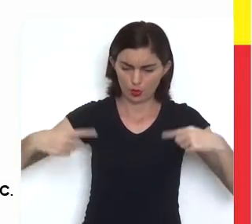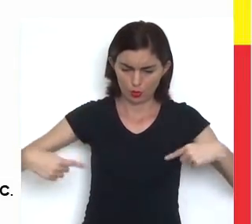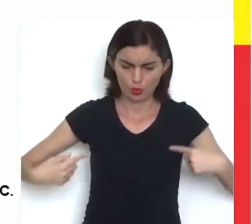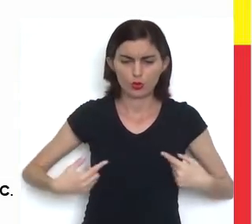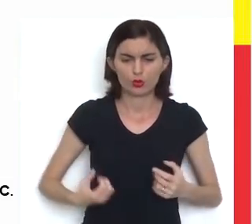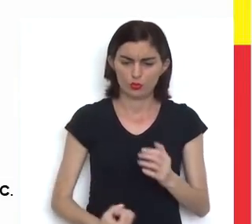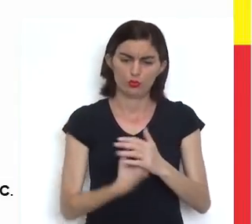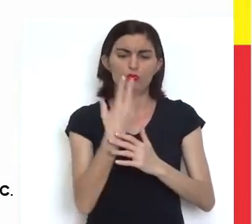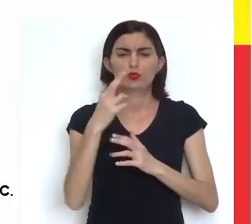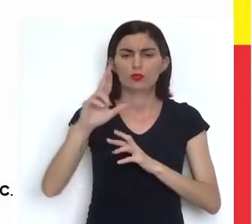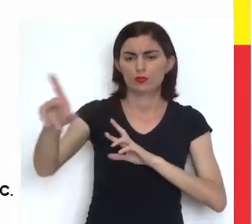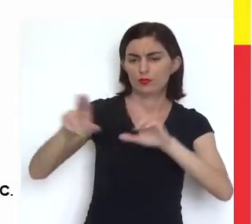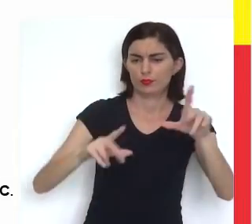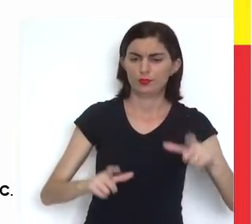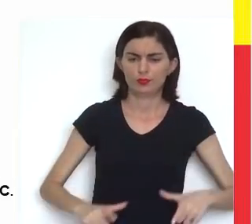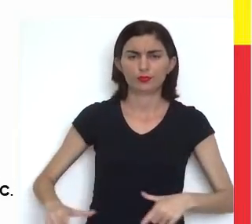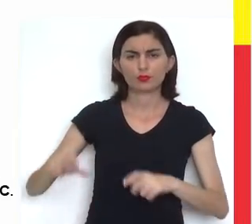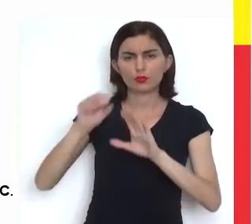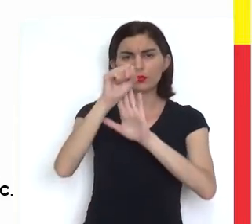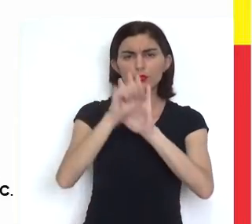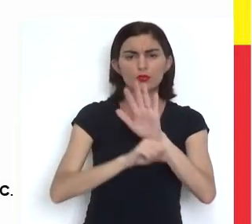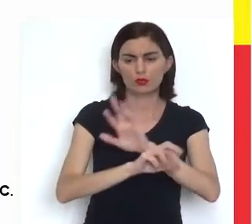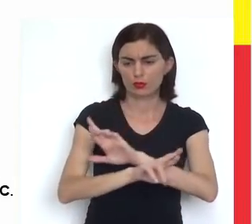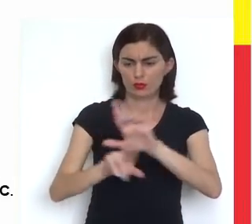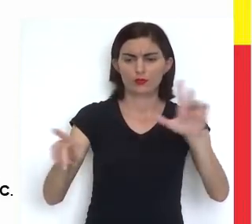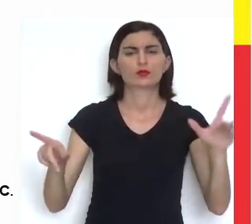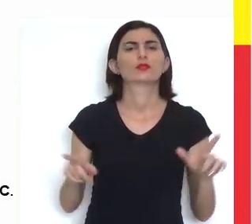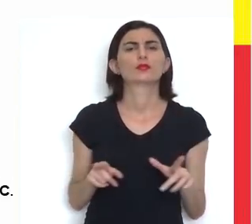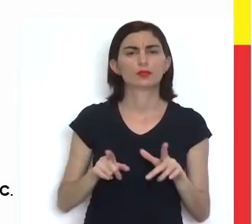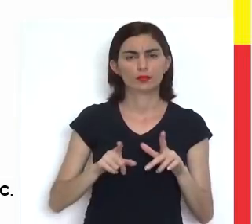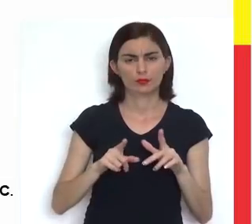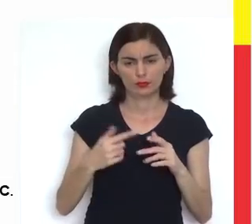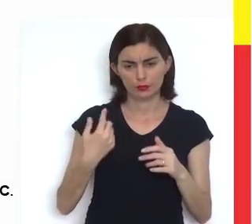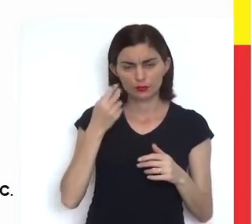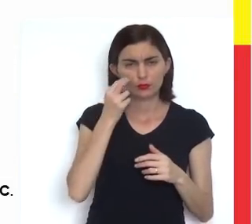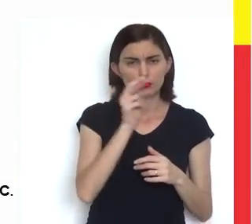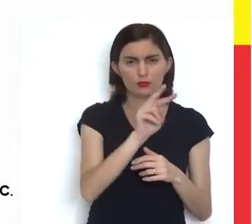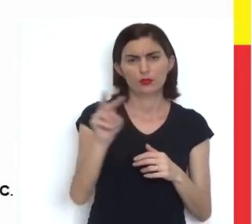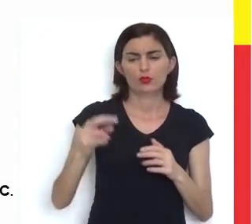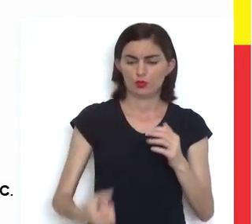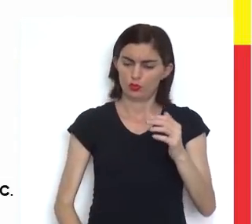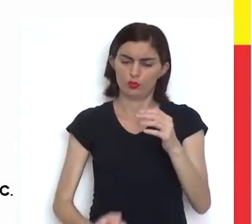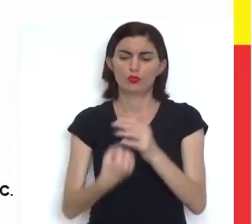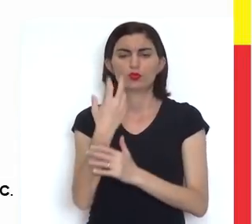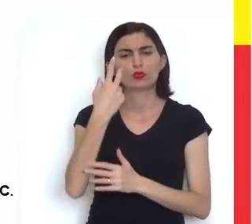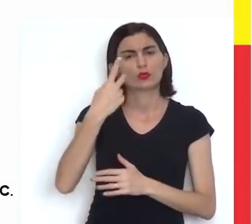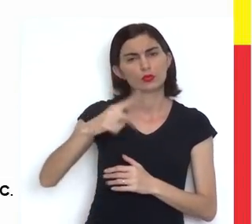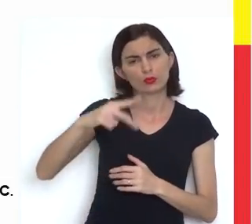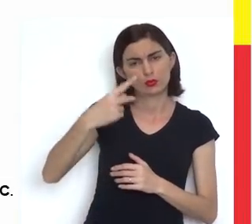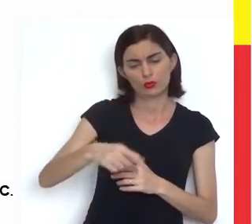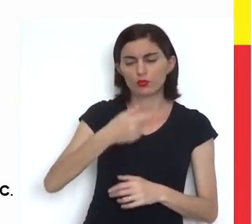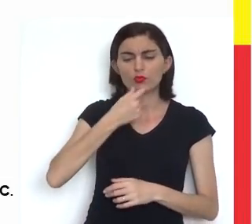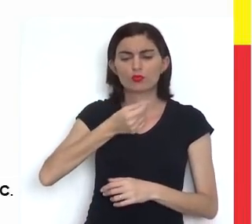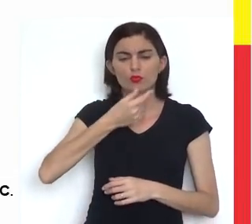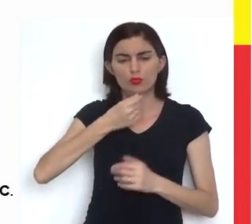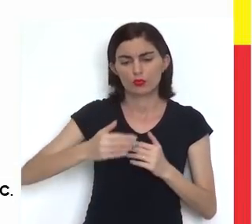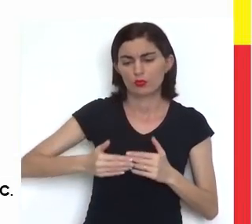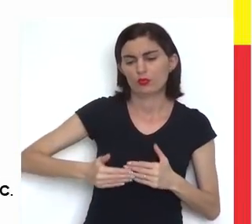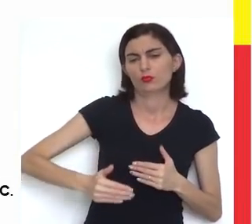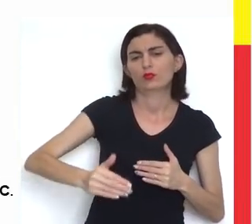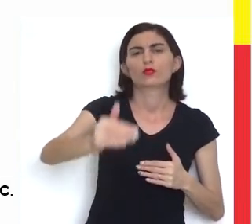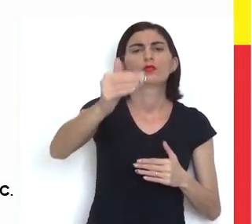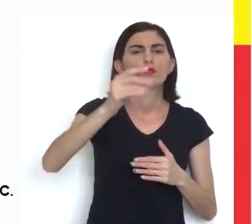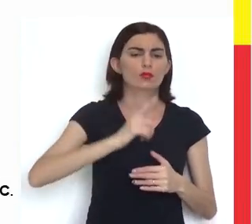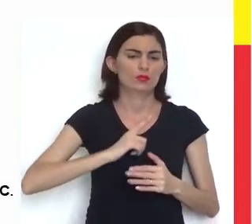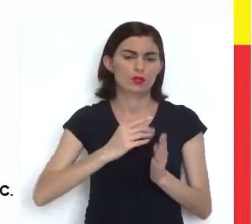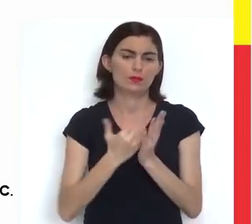em vários locais diferentes, em vários séculos diferentes, tá? E a gente vai ver que com o surgimento dela, o homem ele passou